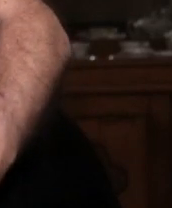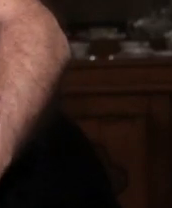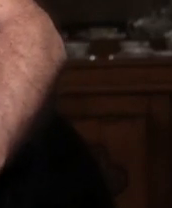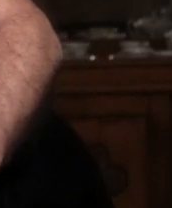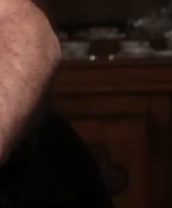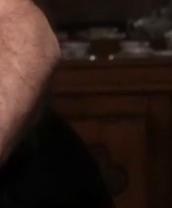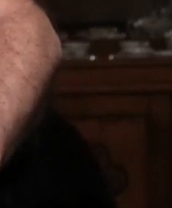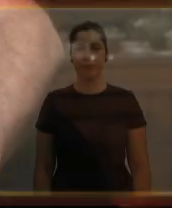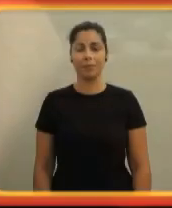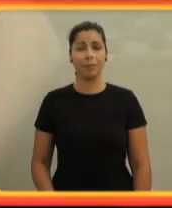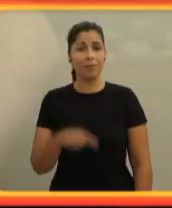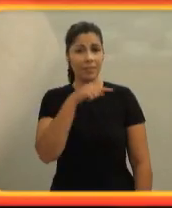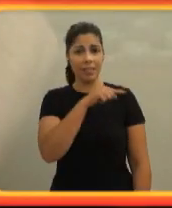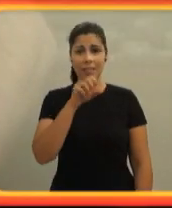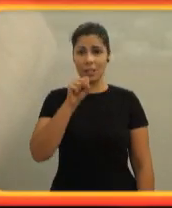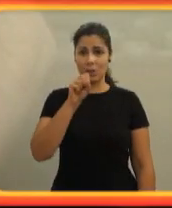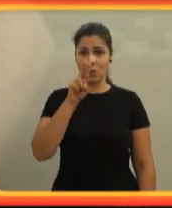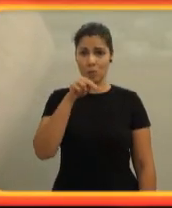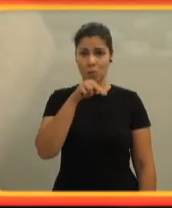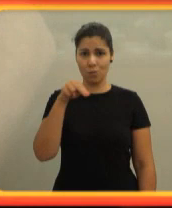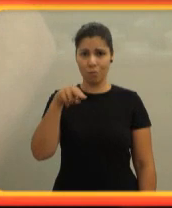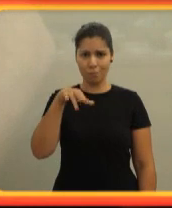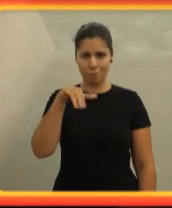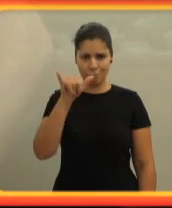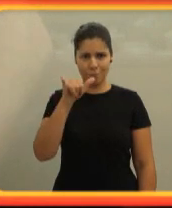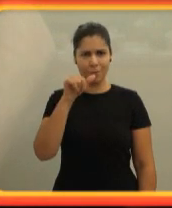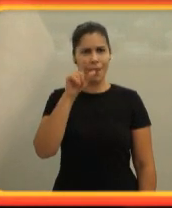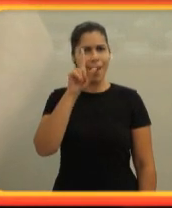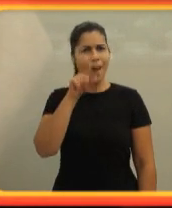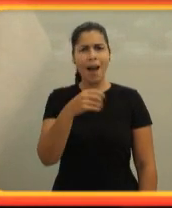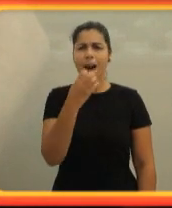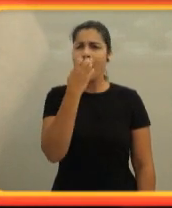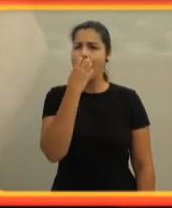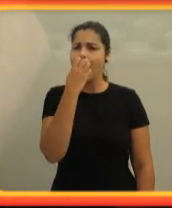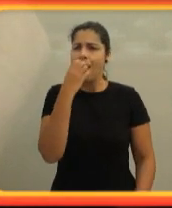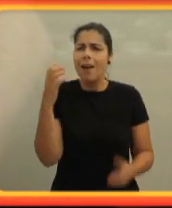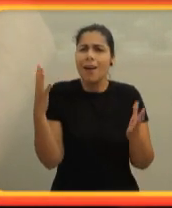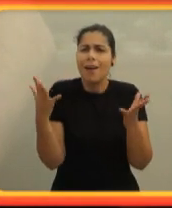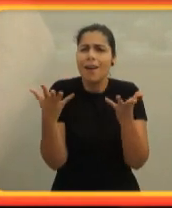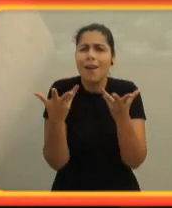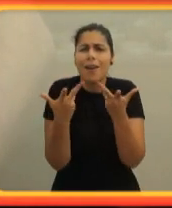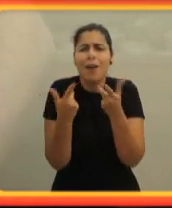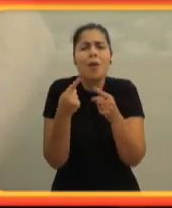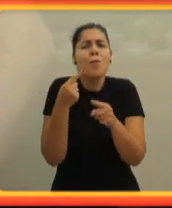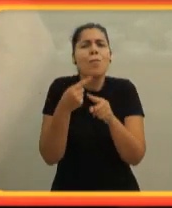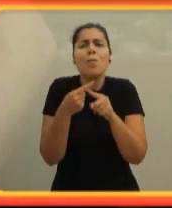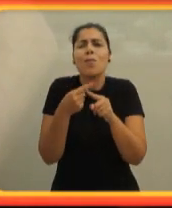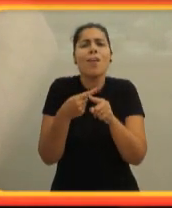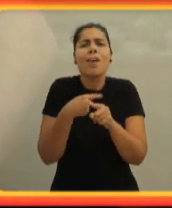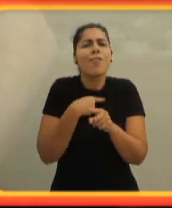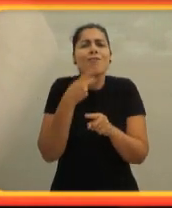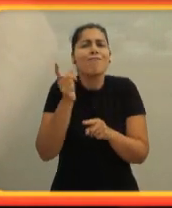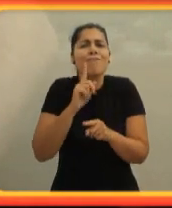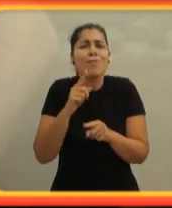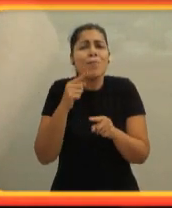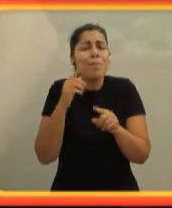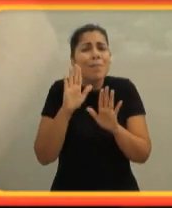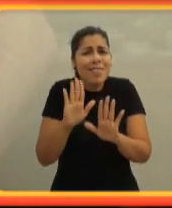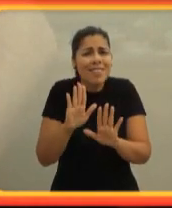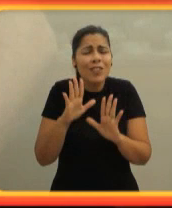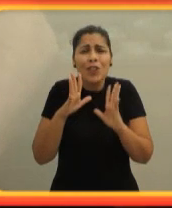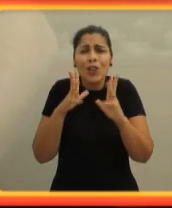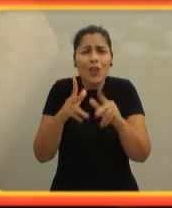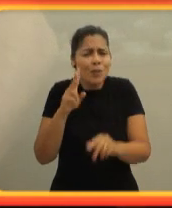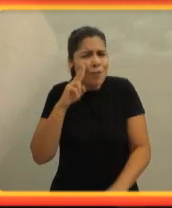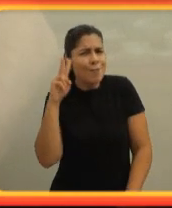Sani. Esta é a Sani. Como podem ver, é uma cachorra maravilhosa. Não porque eu digo, mas todo mundo